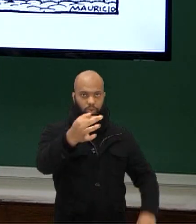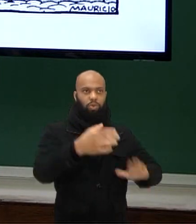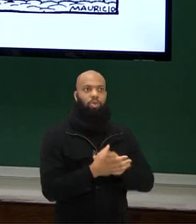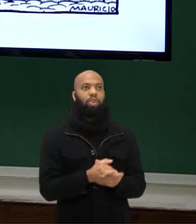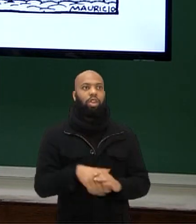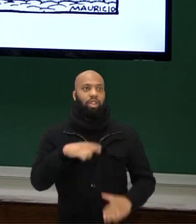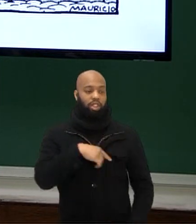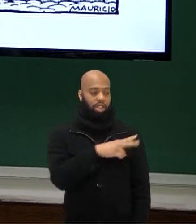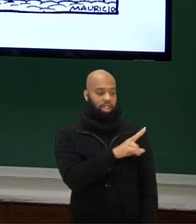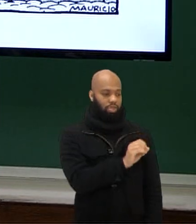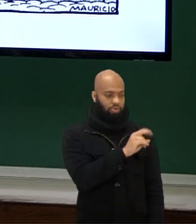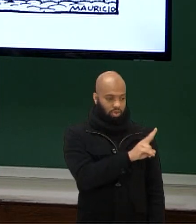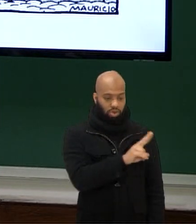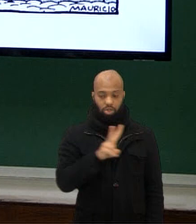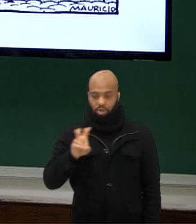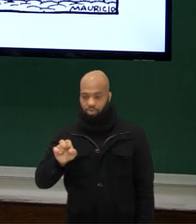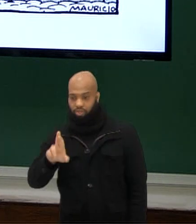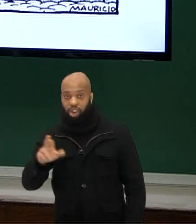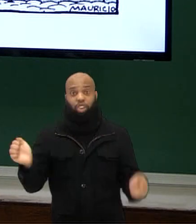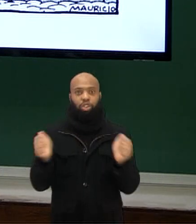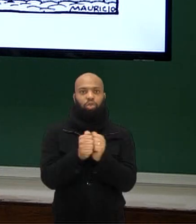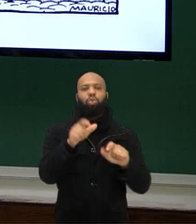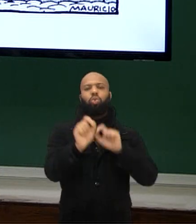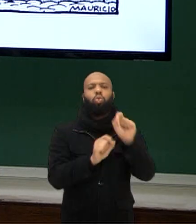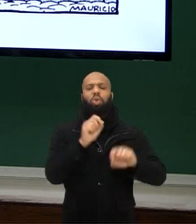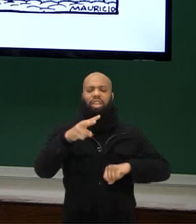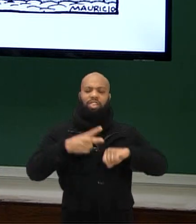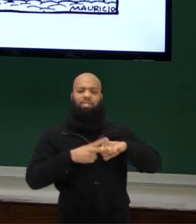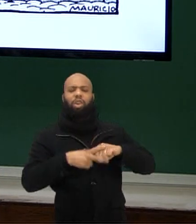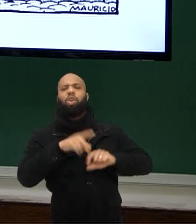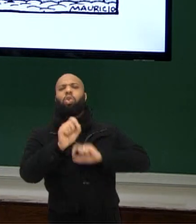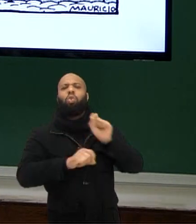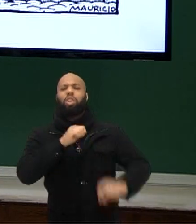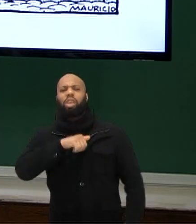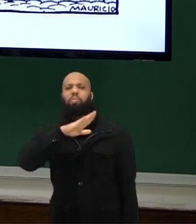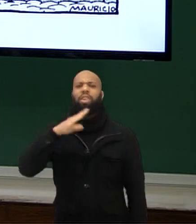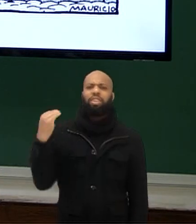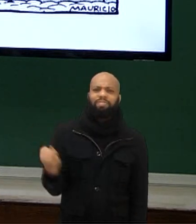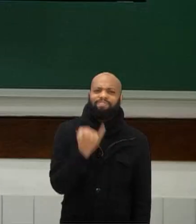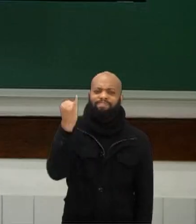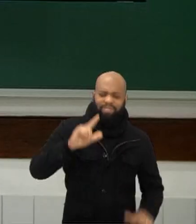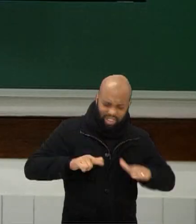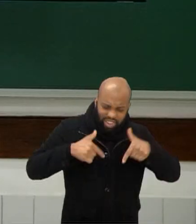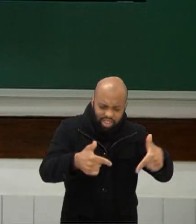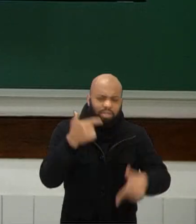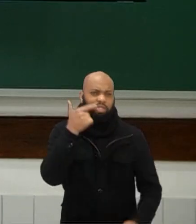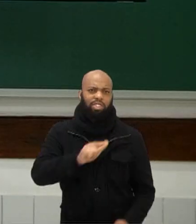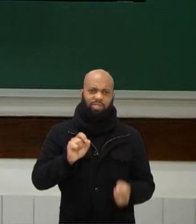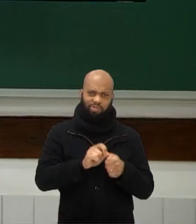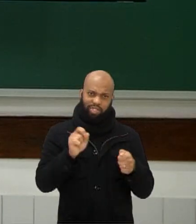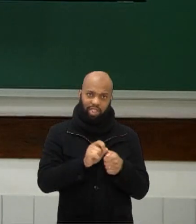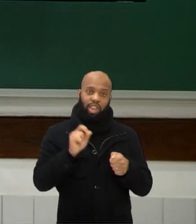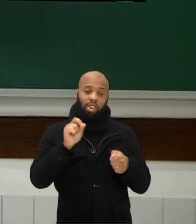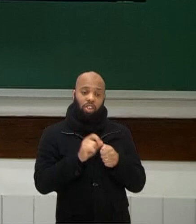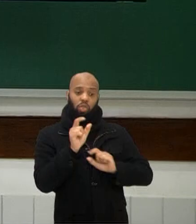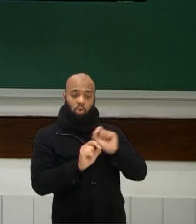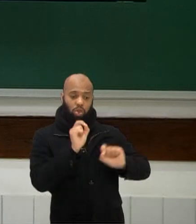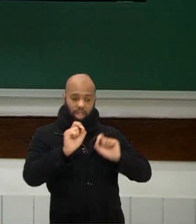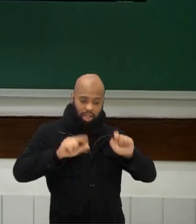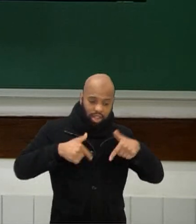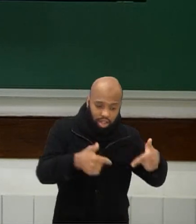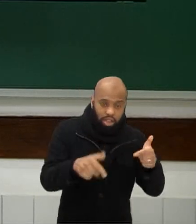do vou e do ver, qual é o mais importante ali? Qual é a ação que ele vai realmente fazer? Ele vai fazer a ação